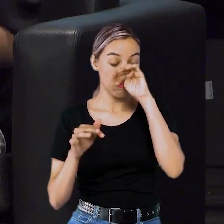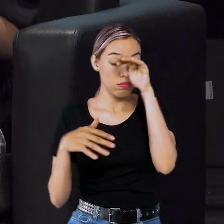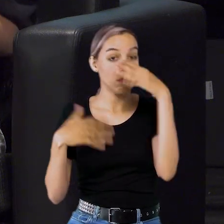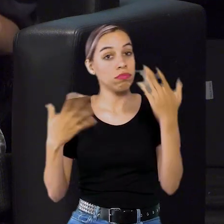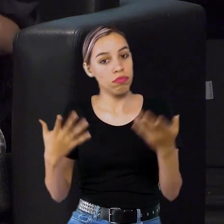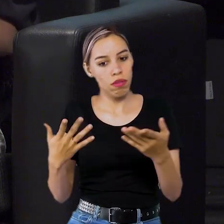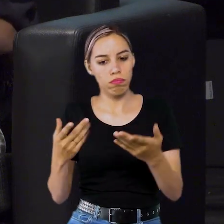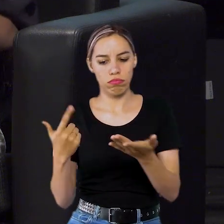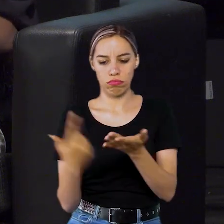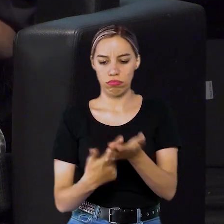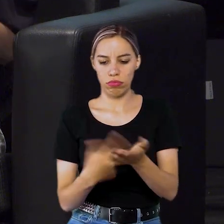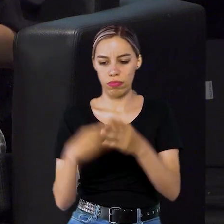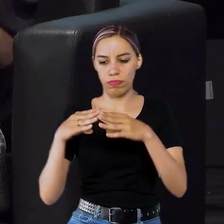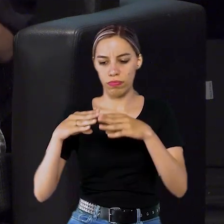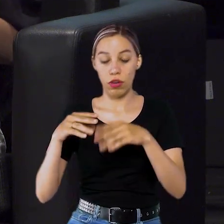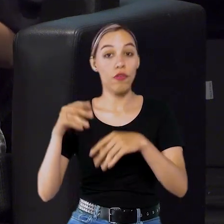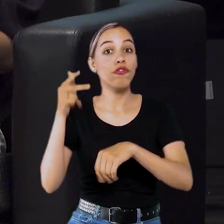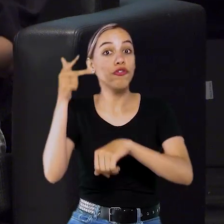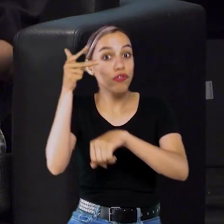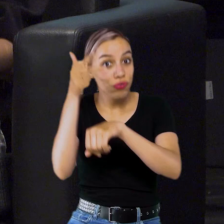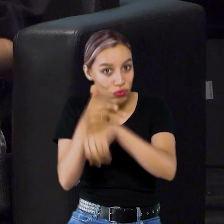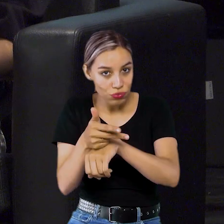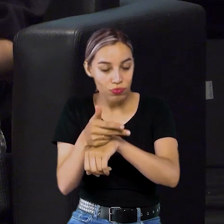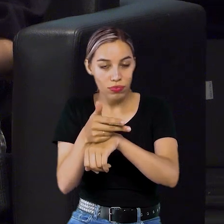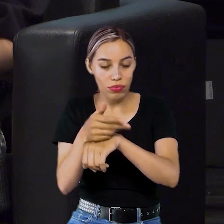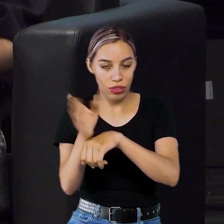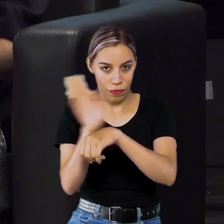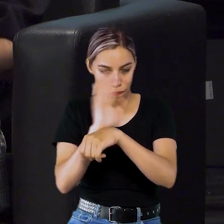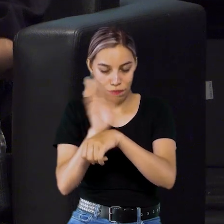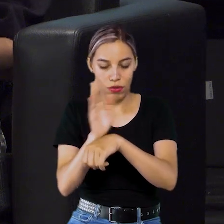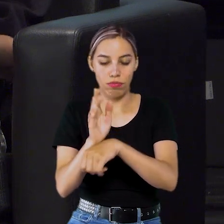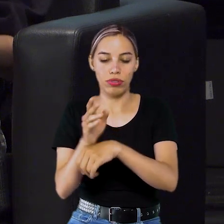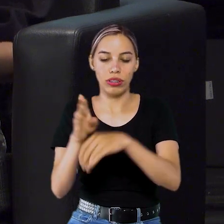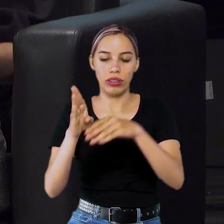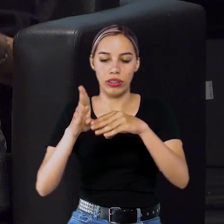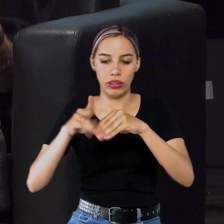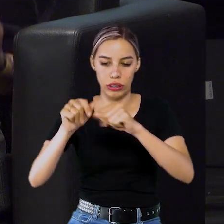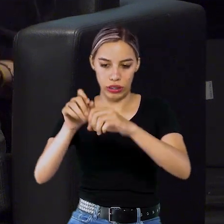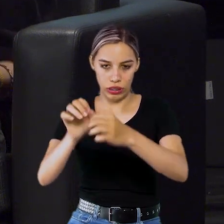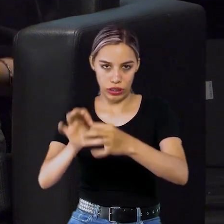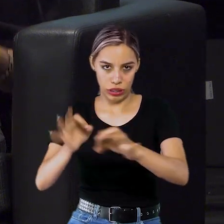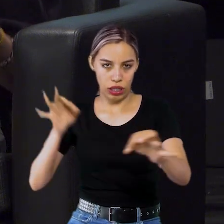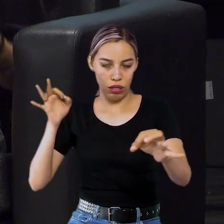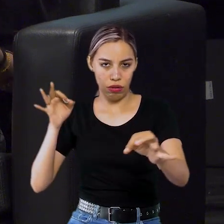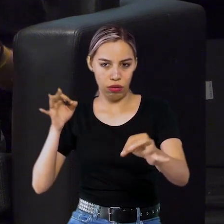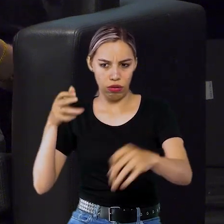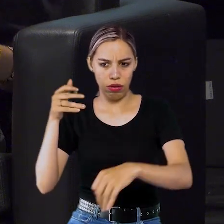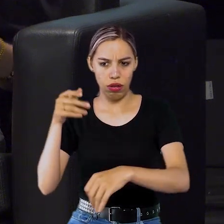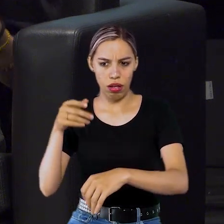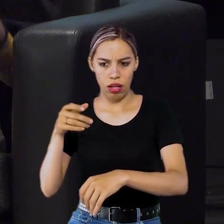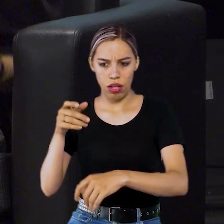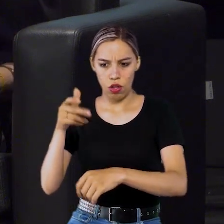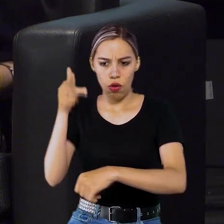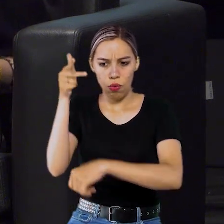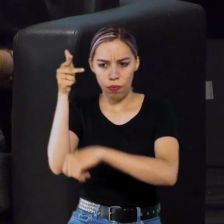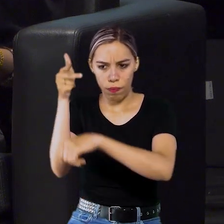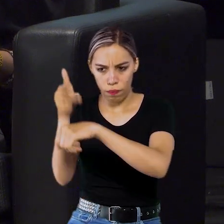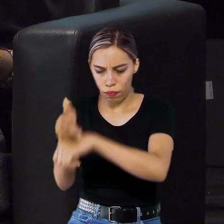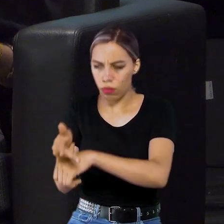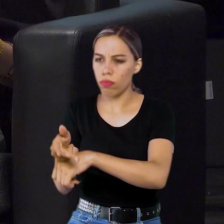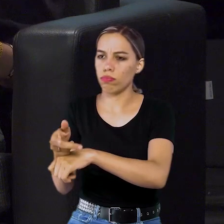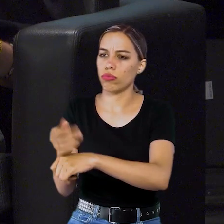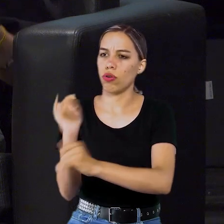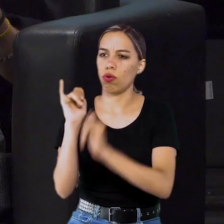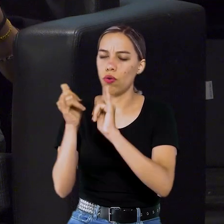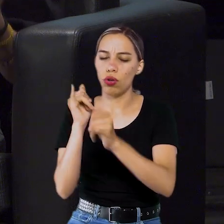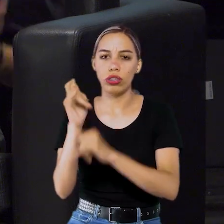né, quando as pessoas viam, era um choque para elas, né? Porque o território é um documentário, ele conta uma história real, né,